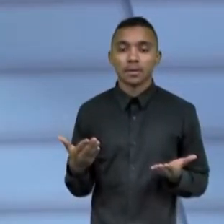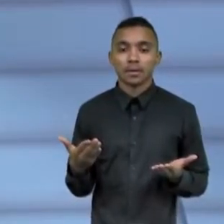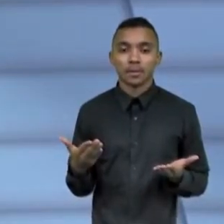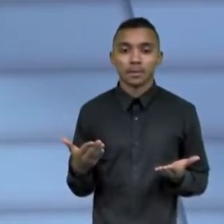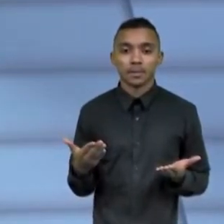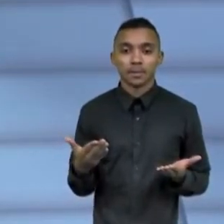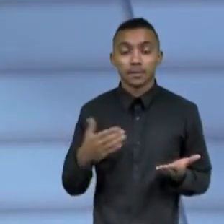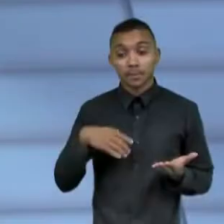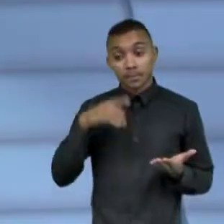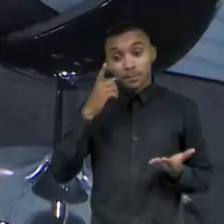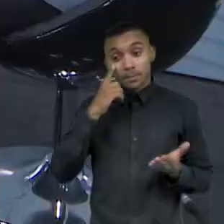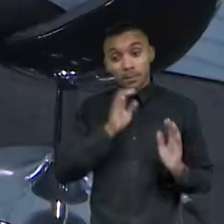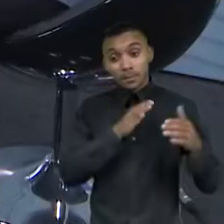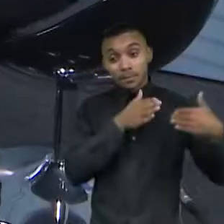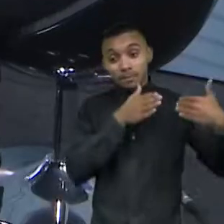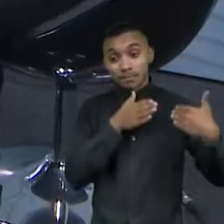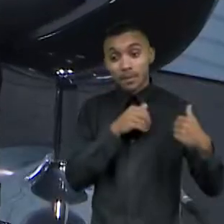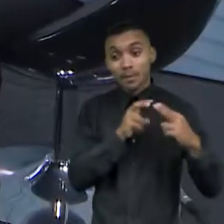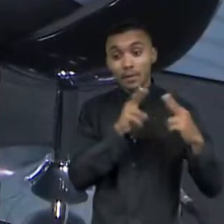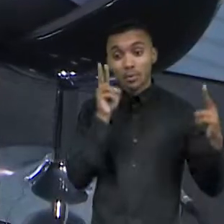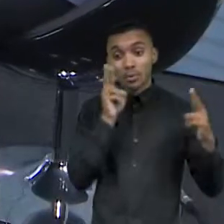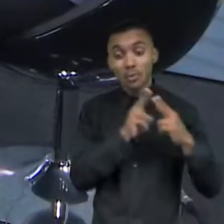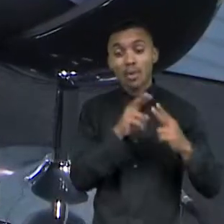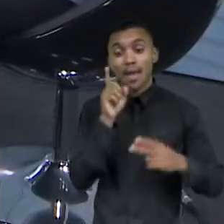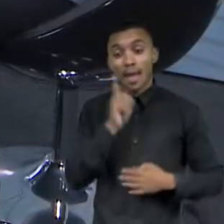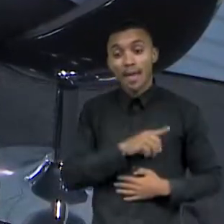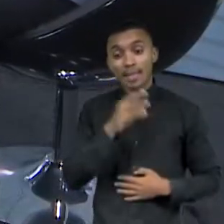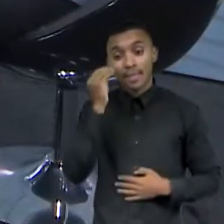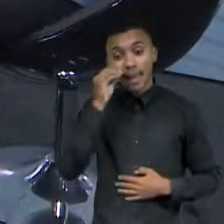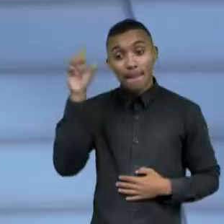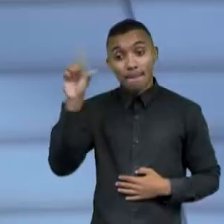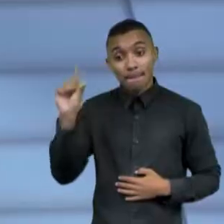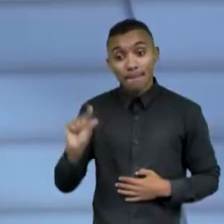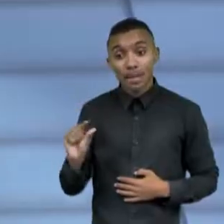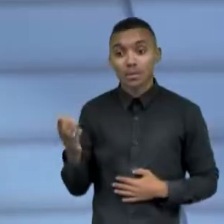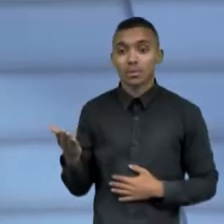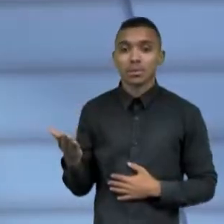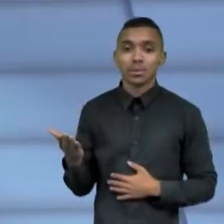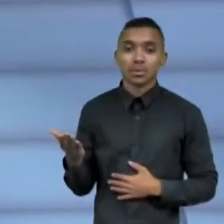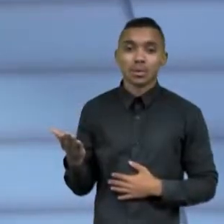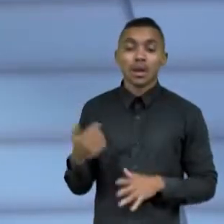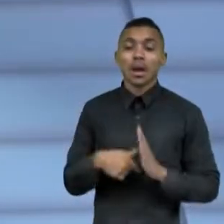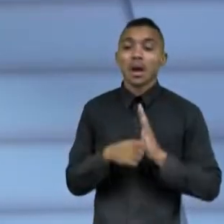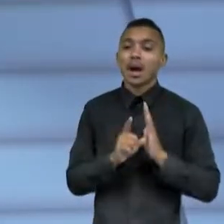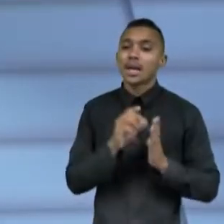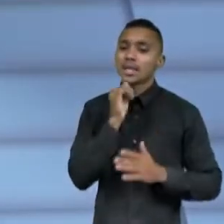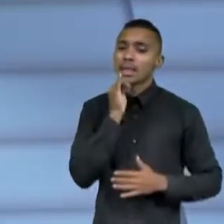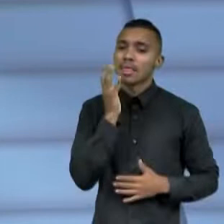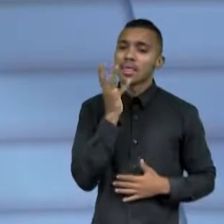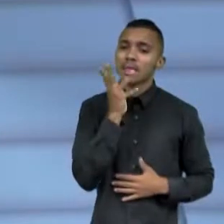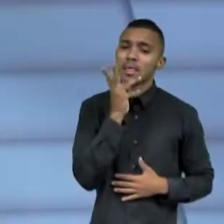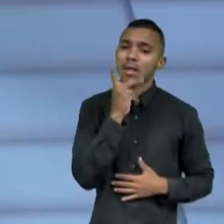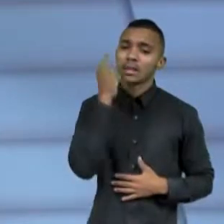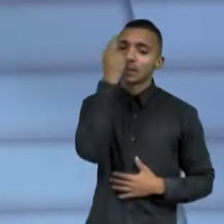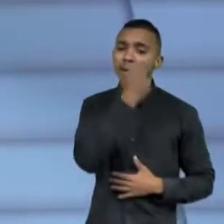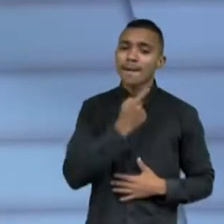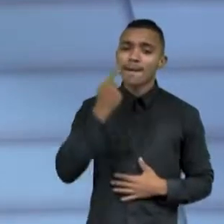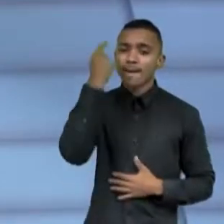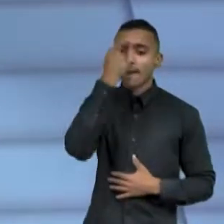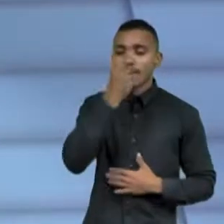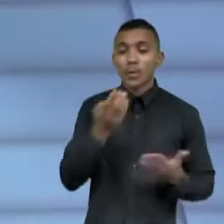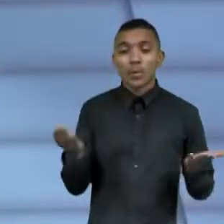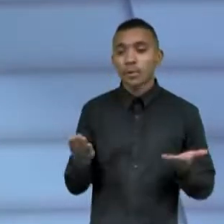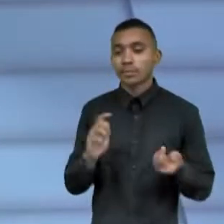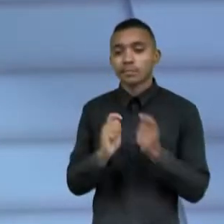estrutura. Esse atendimento remoto, ele veio justamente para diminuir essas distâncias. Né? Coisas que nós demoraríamos horas para realizar um atendimento, hoje em